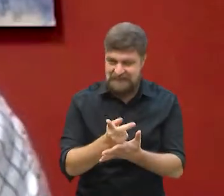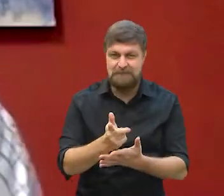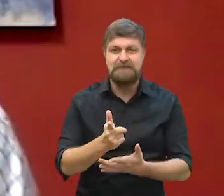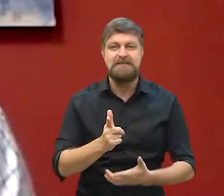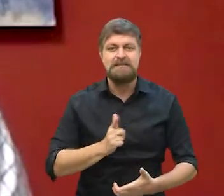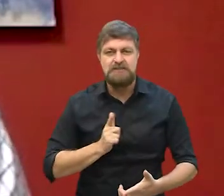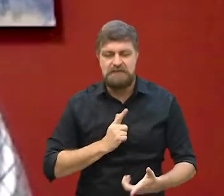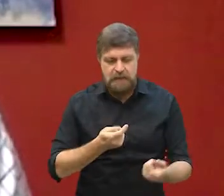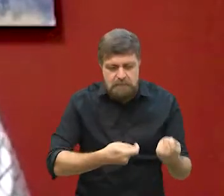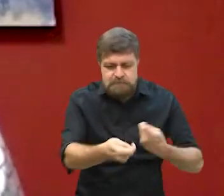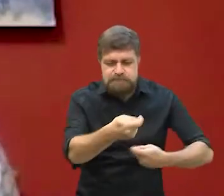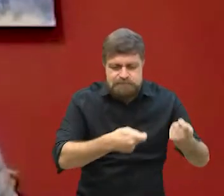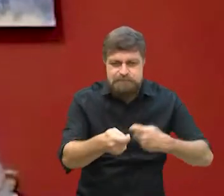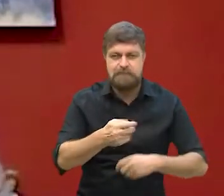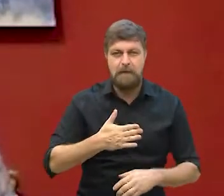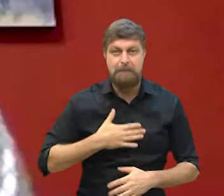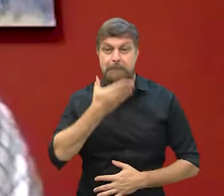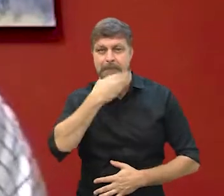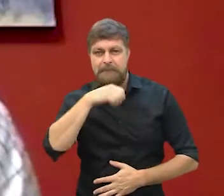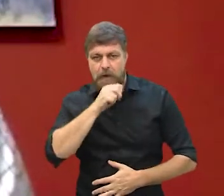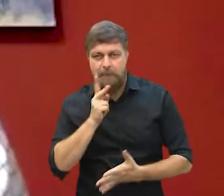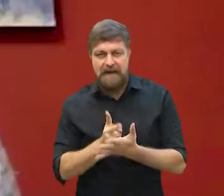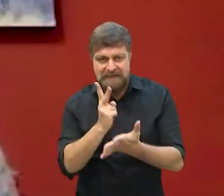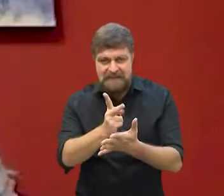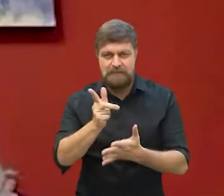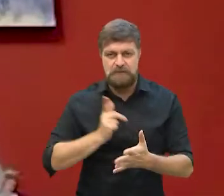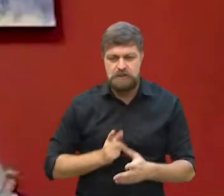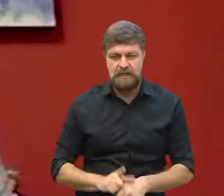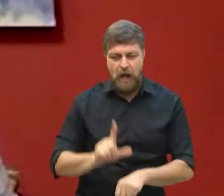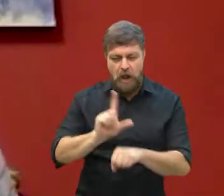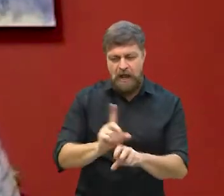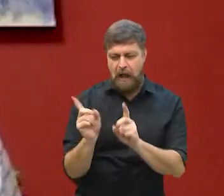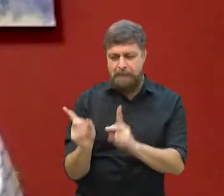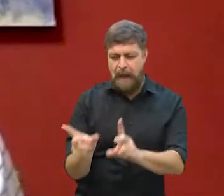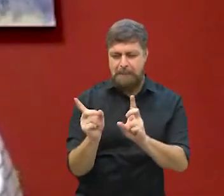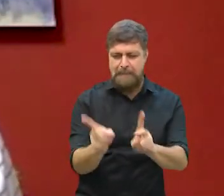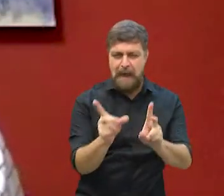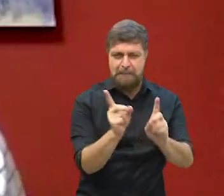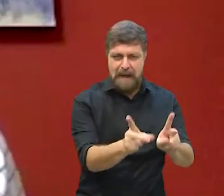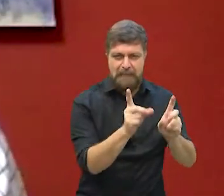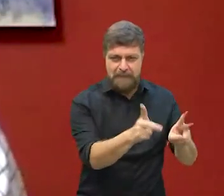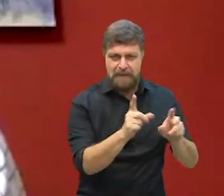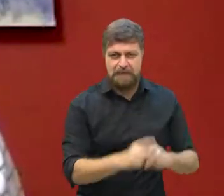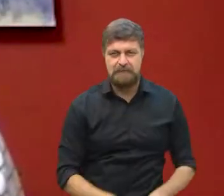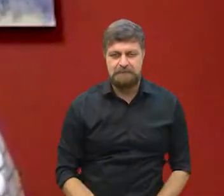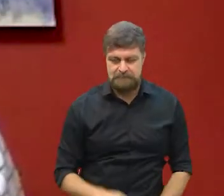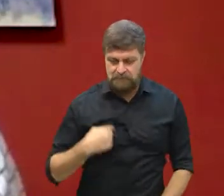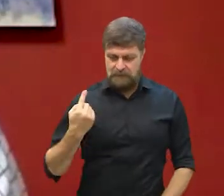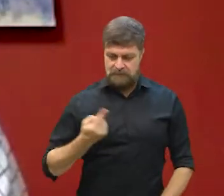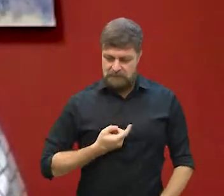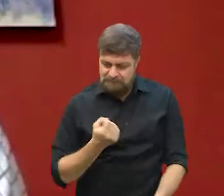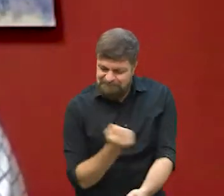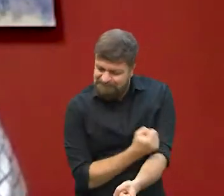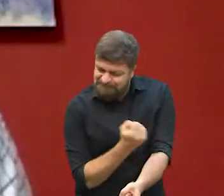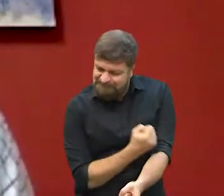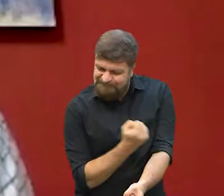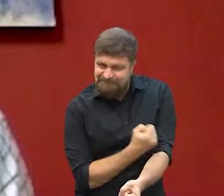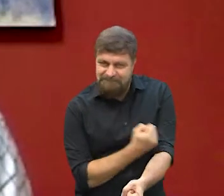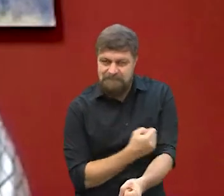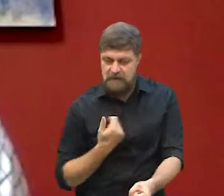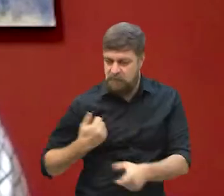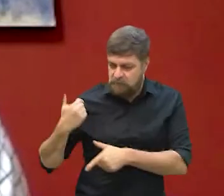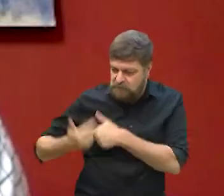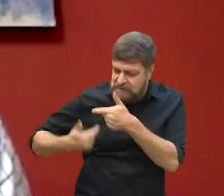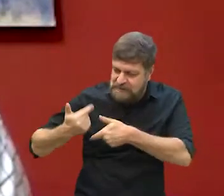tive esse comércio. Meu pai também sempre teve esse comércio, esse espírito empreendedor, né, nas veias. Então, a gente depois